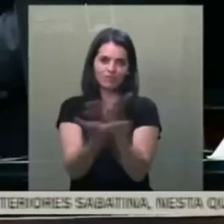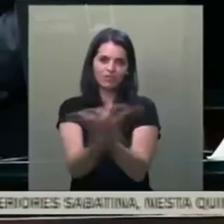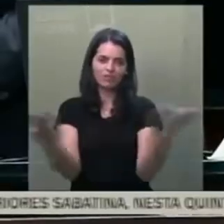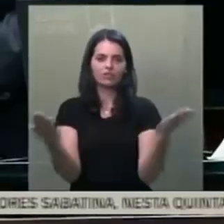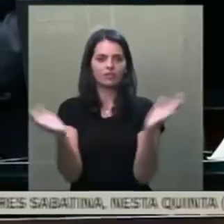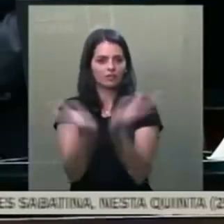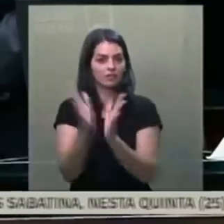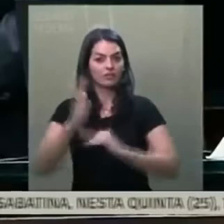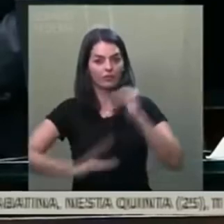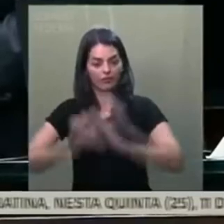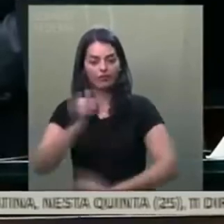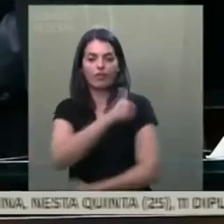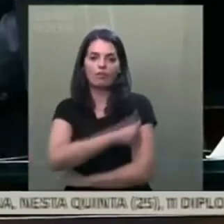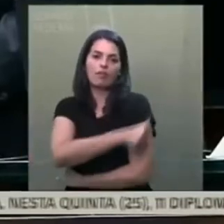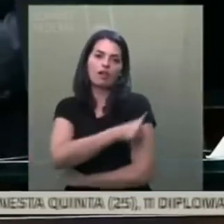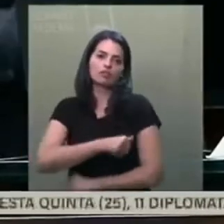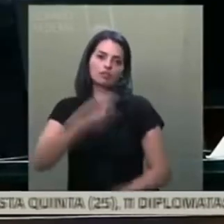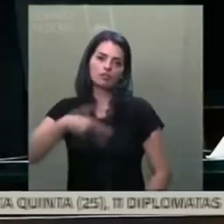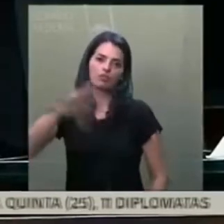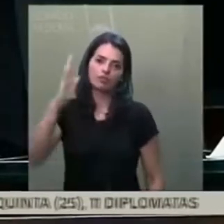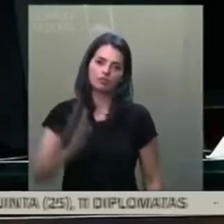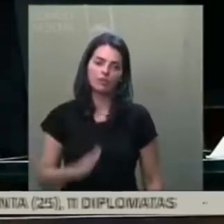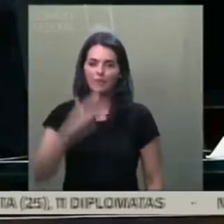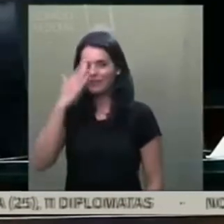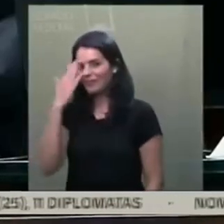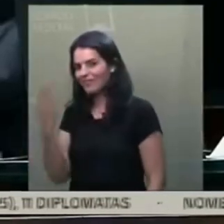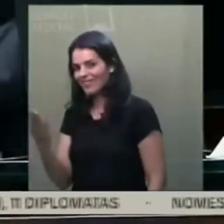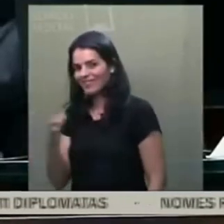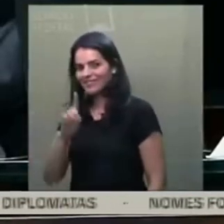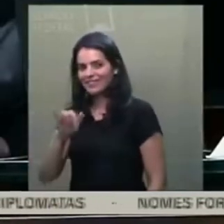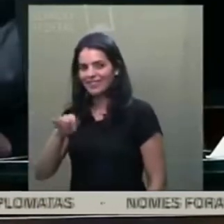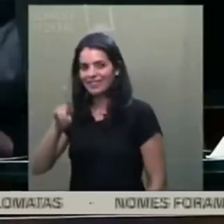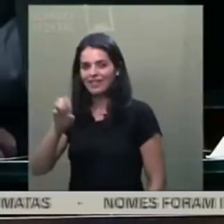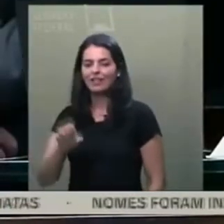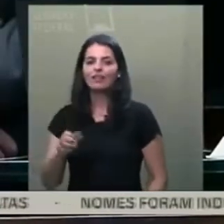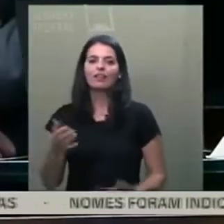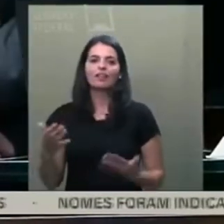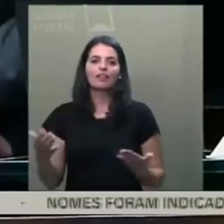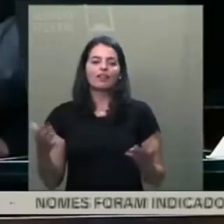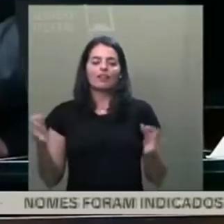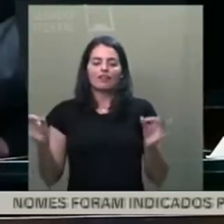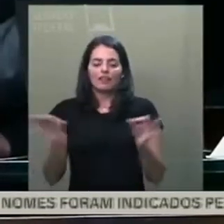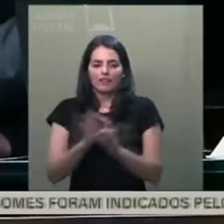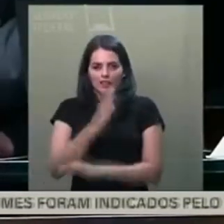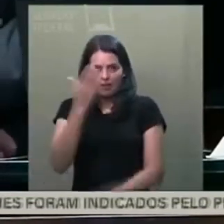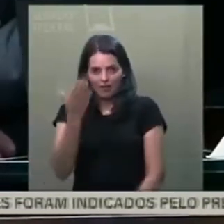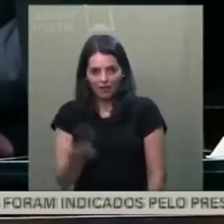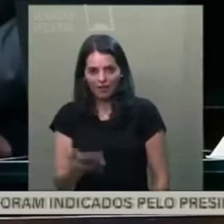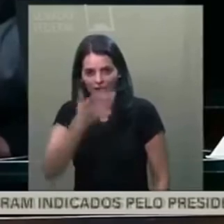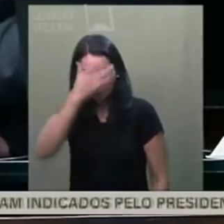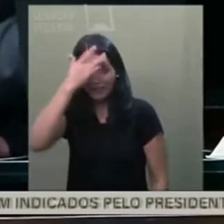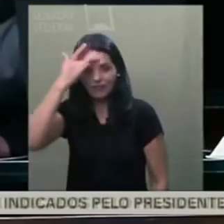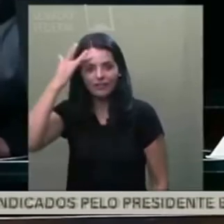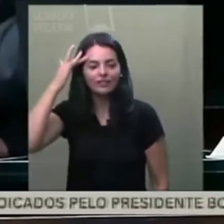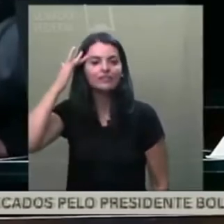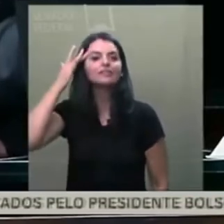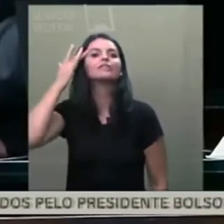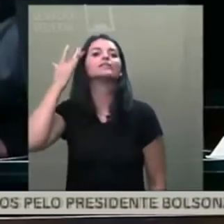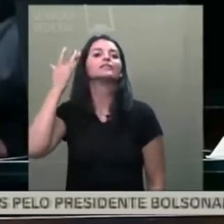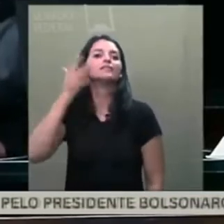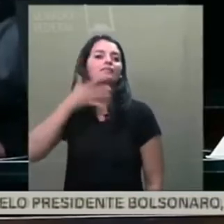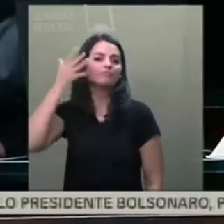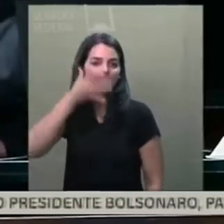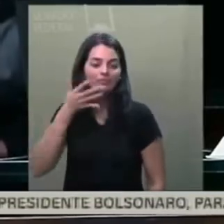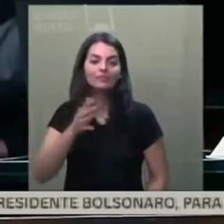após aprovação presidente do senado Rodrigo Pacheco se manifestou nas redes sociais "um dia histórico para a